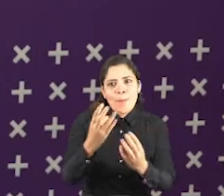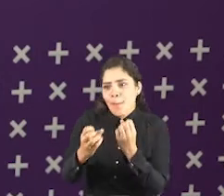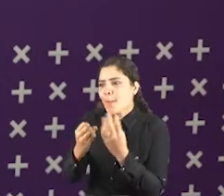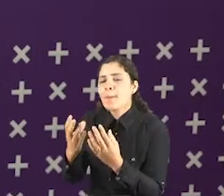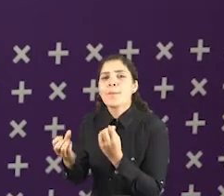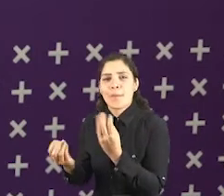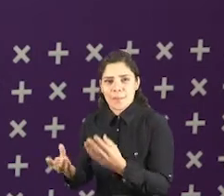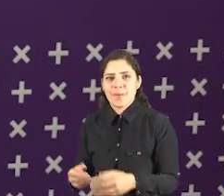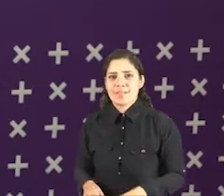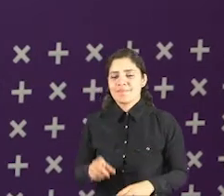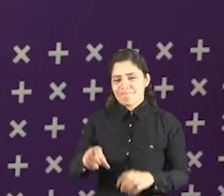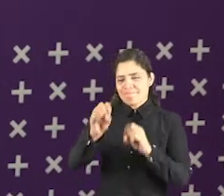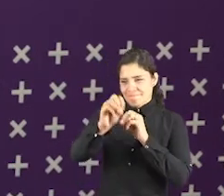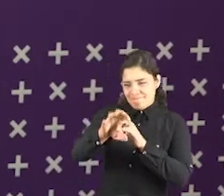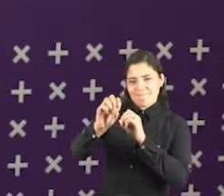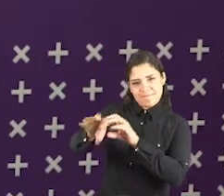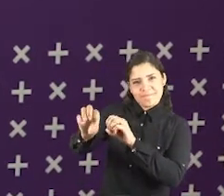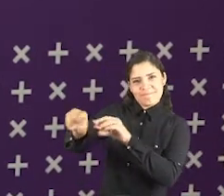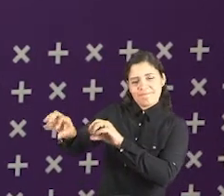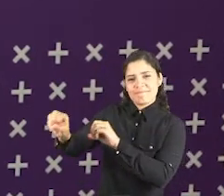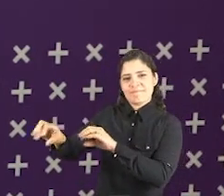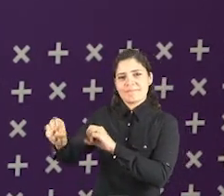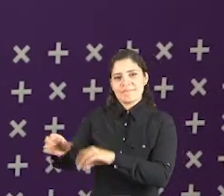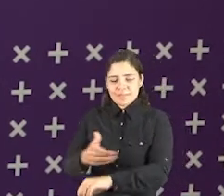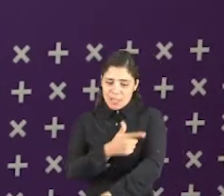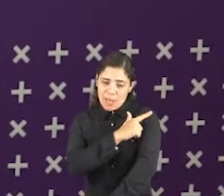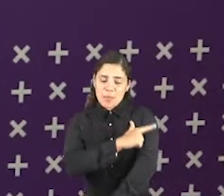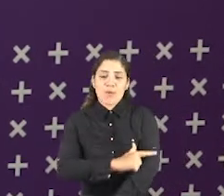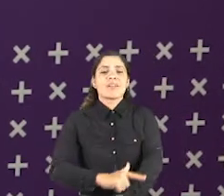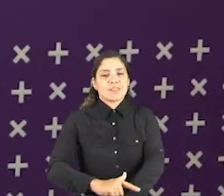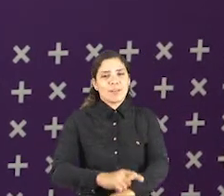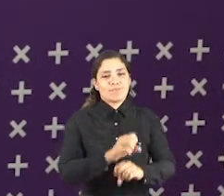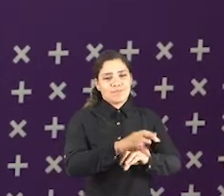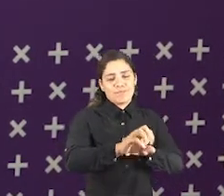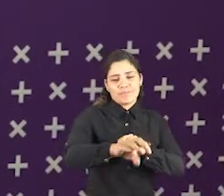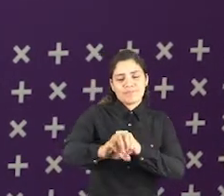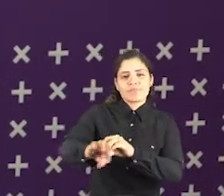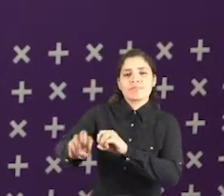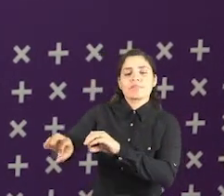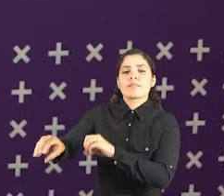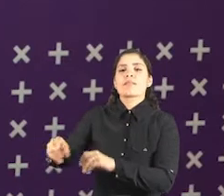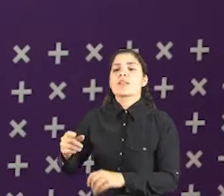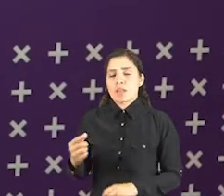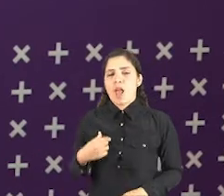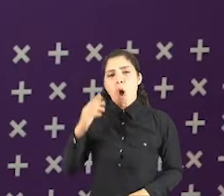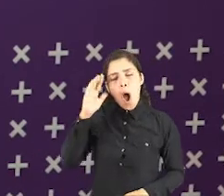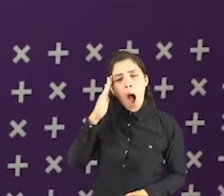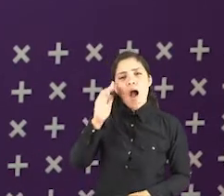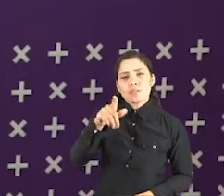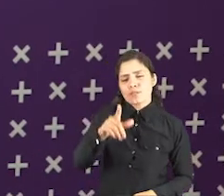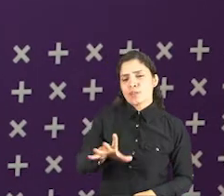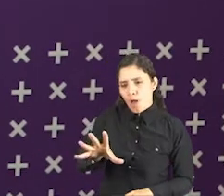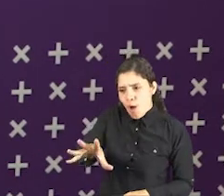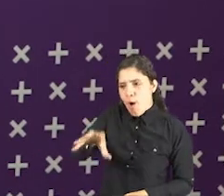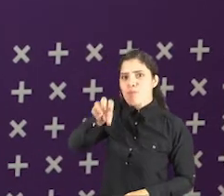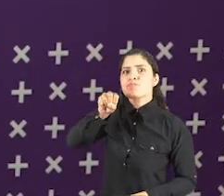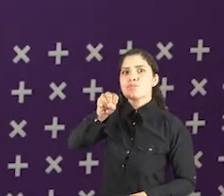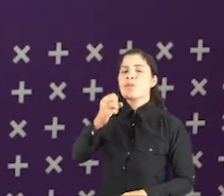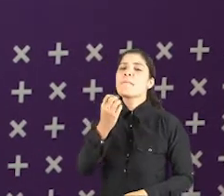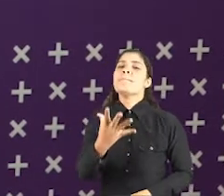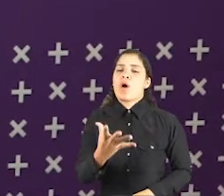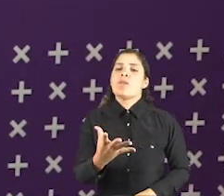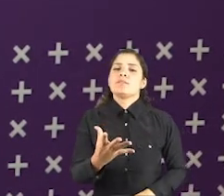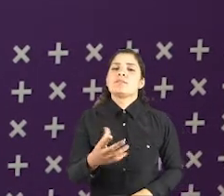evangelização net Henrique é uma forma de doutrinar os funcionários e colaboradores Imagino que você tenha colhido bons